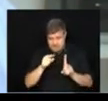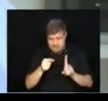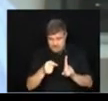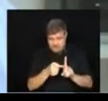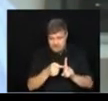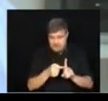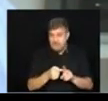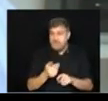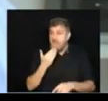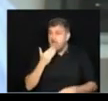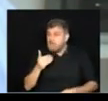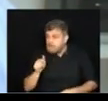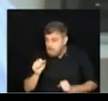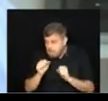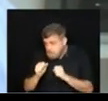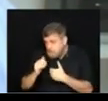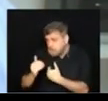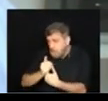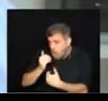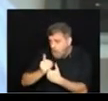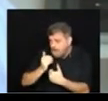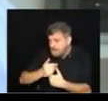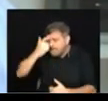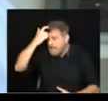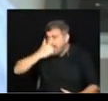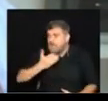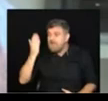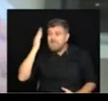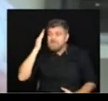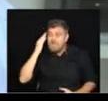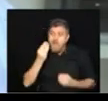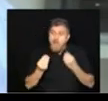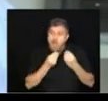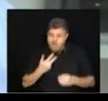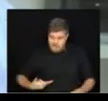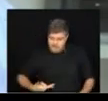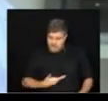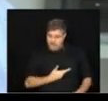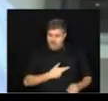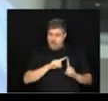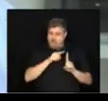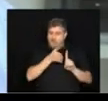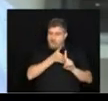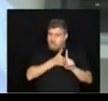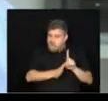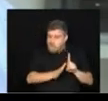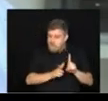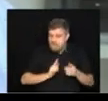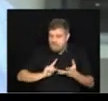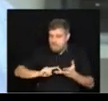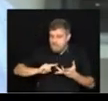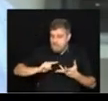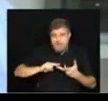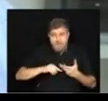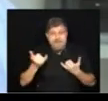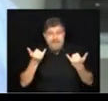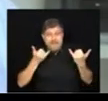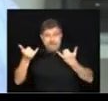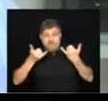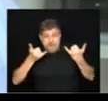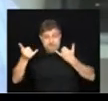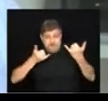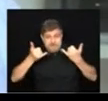para orientação em relação ao parto, em relação ao alojamento conjunto, enfim, há uma série